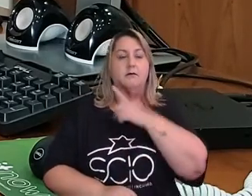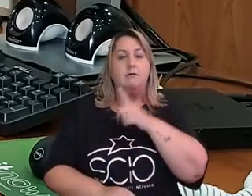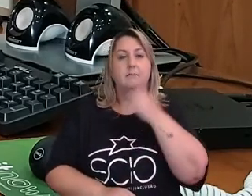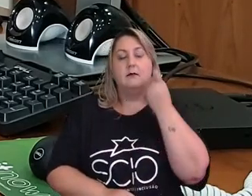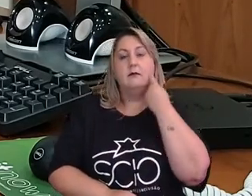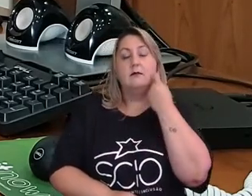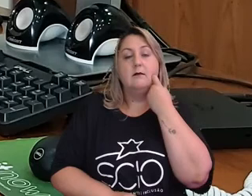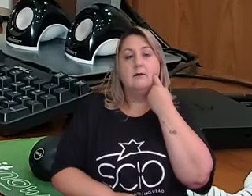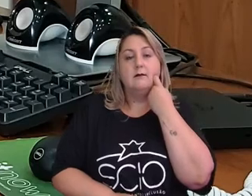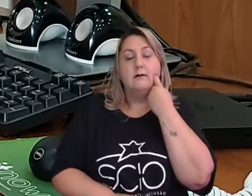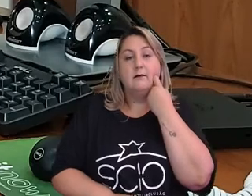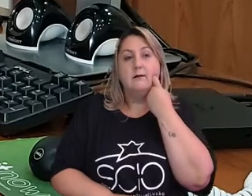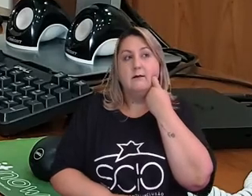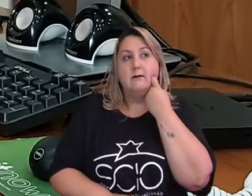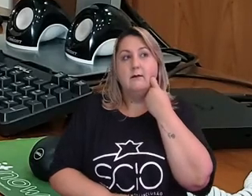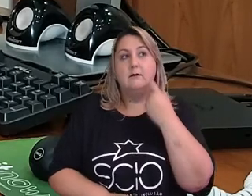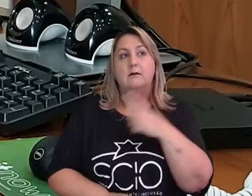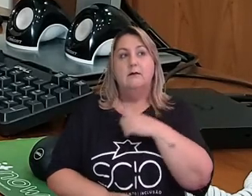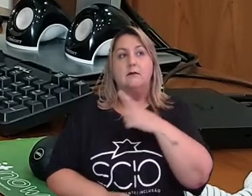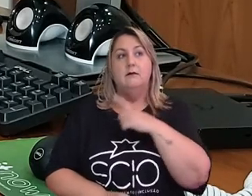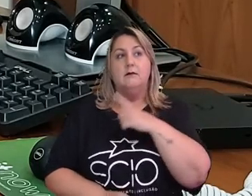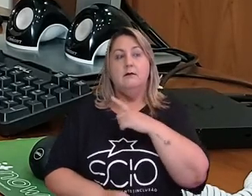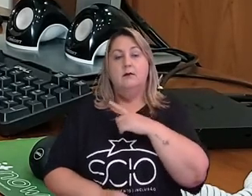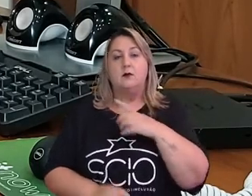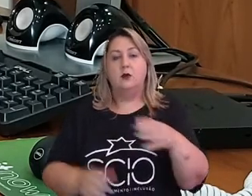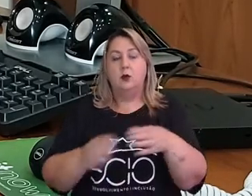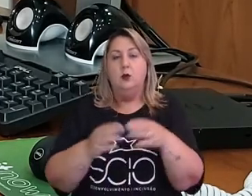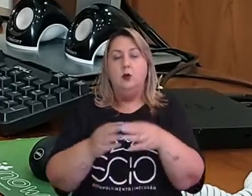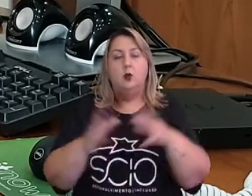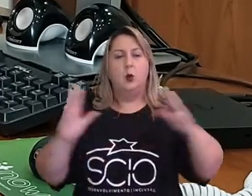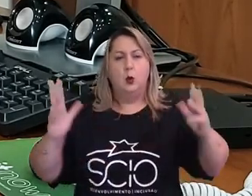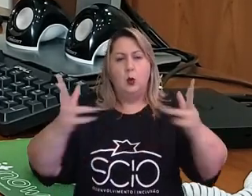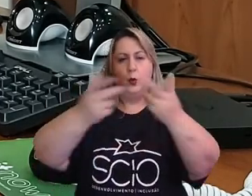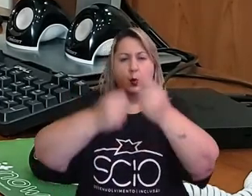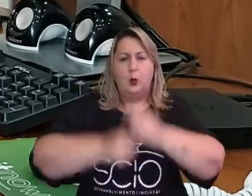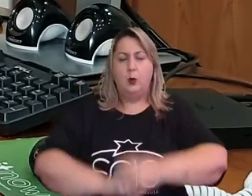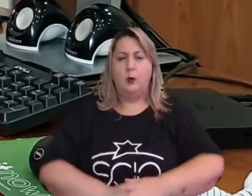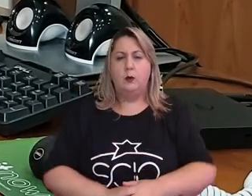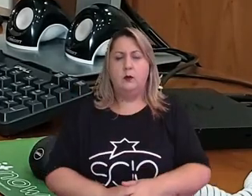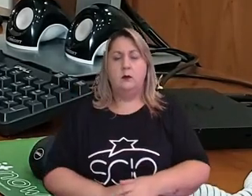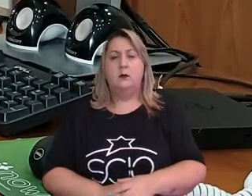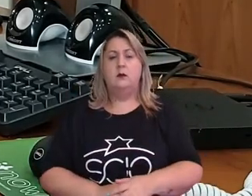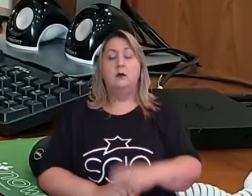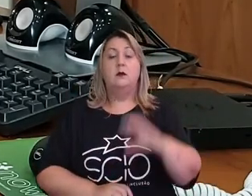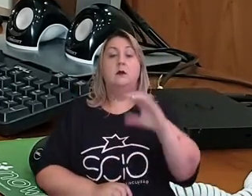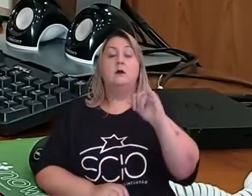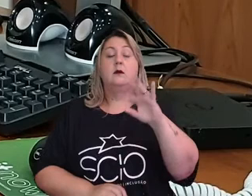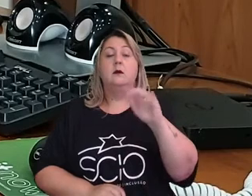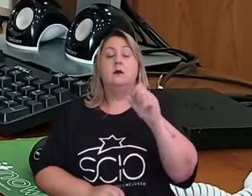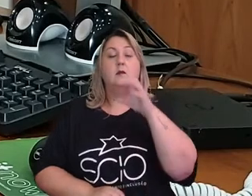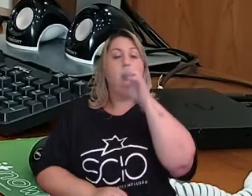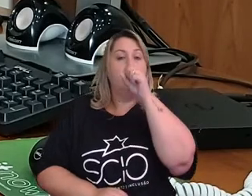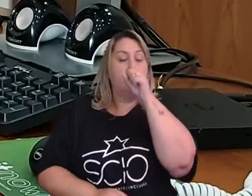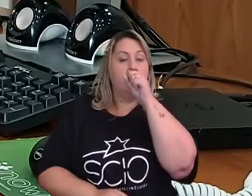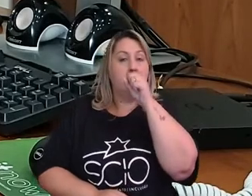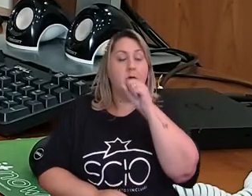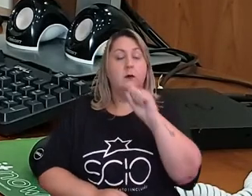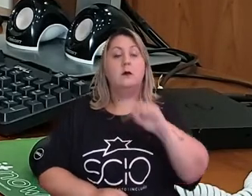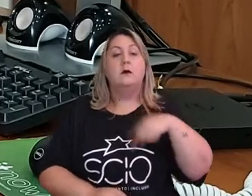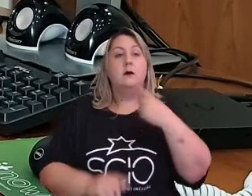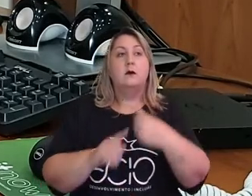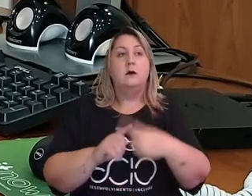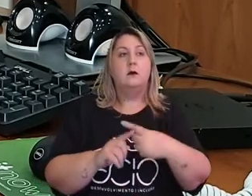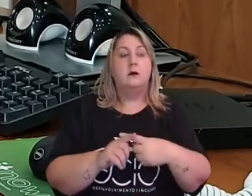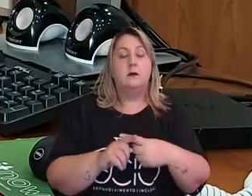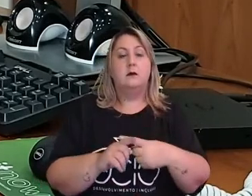segunda-feira, e aí o reconhecimento vai para todos os times, todos, né, agrícola, industrial, Citrosuco inteira, os grandes resultados que nós estamos tendo,